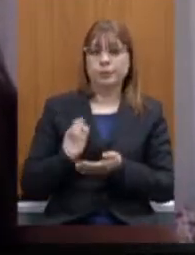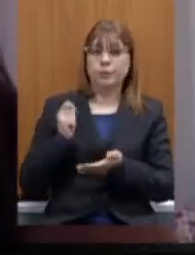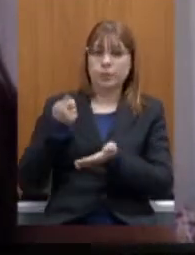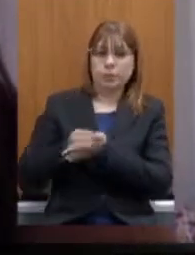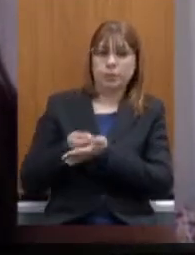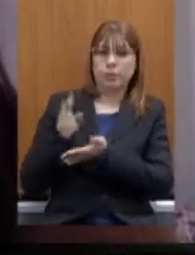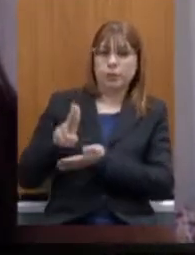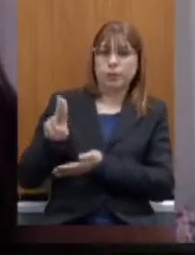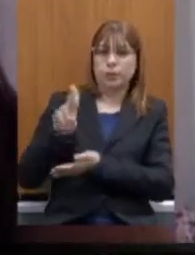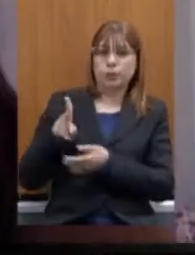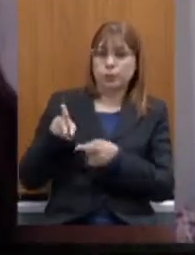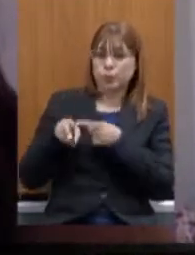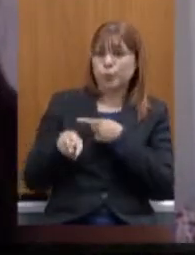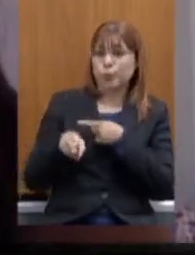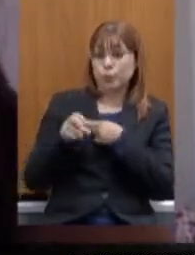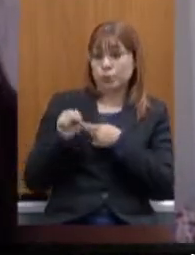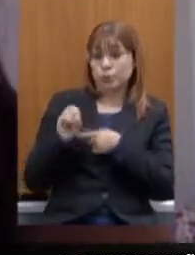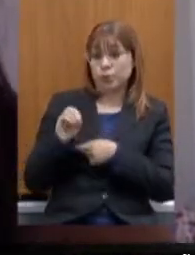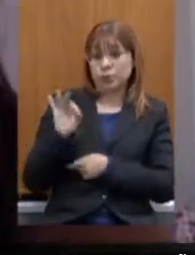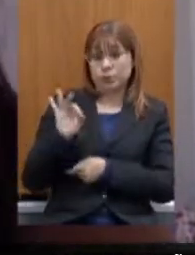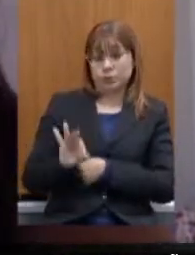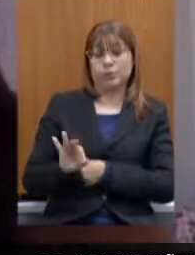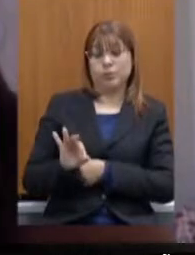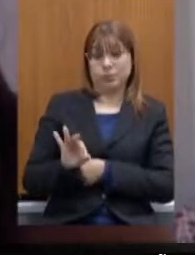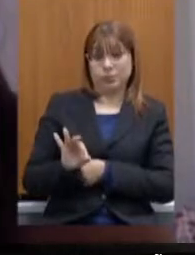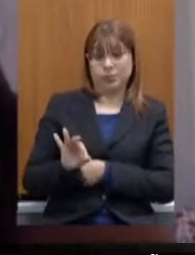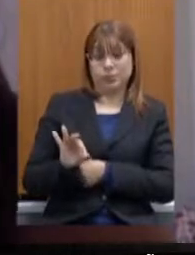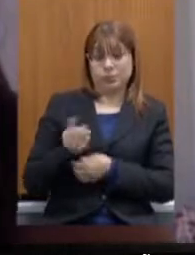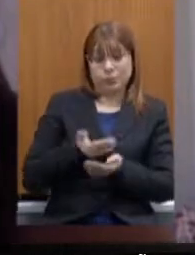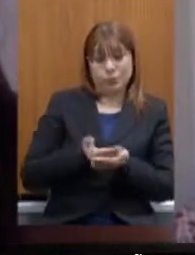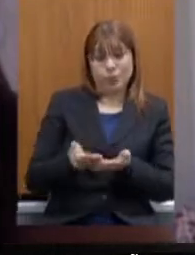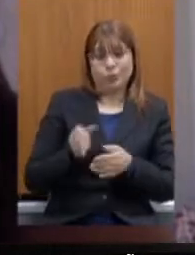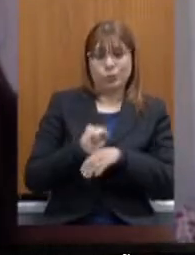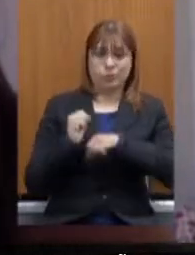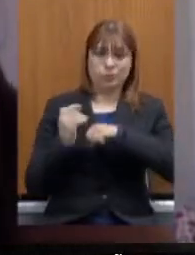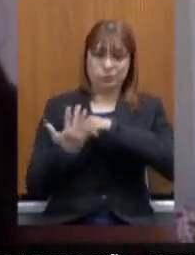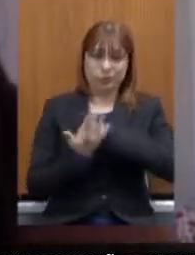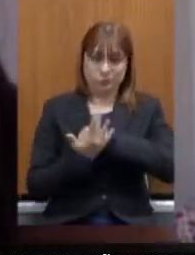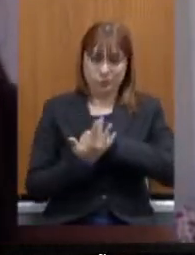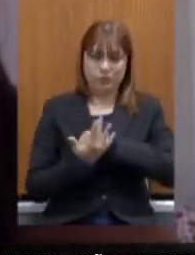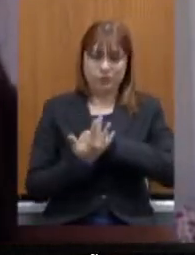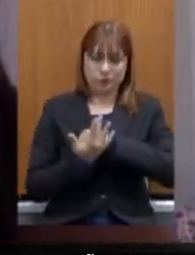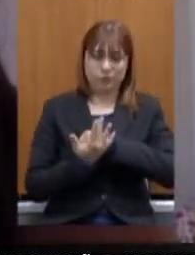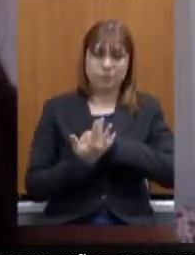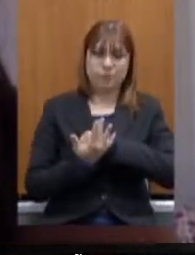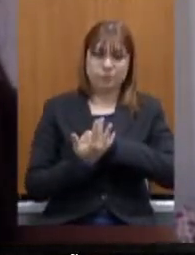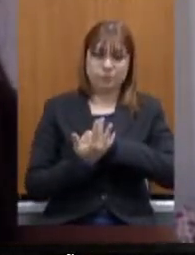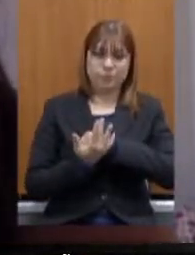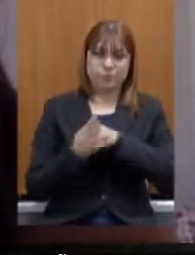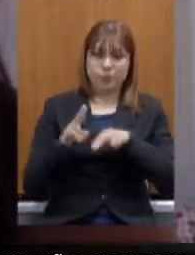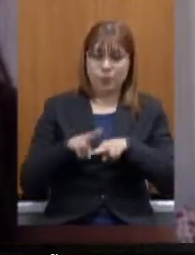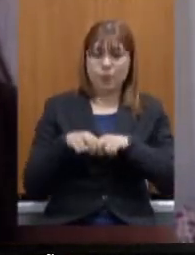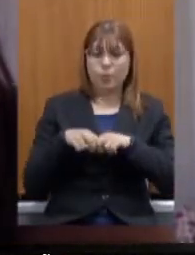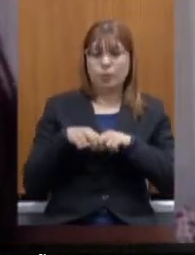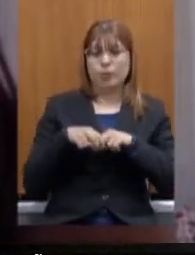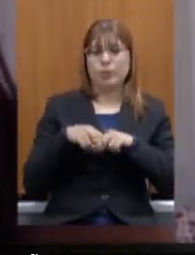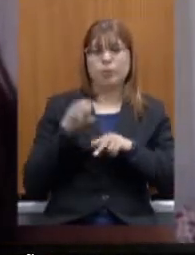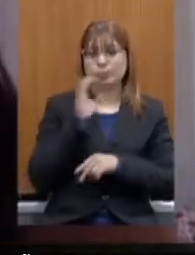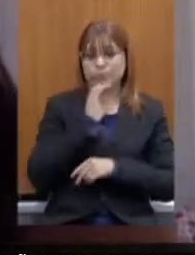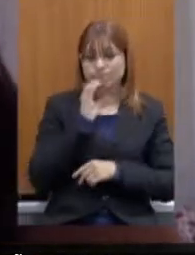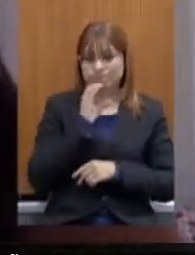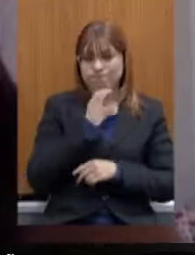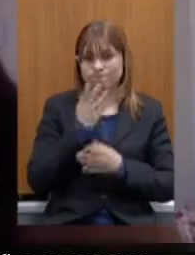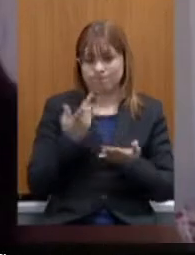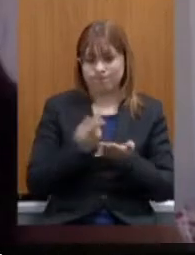universidade foi cortada e oitenta por cento após a entrada da academia né do nosso regime emergencial que o estado entrou